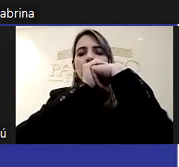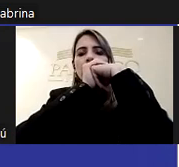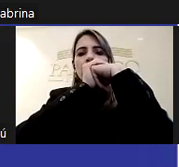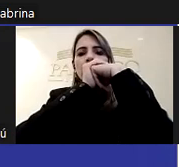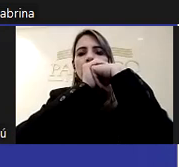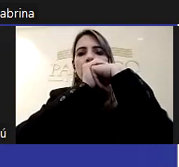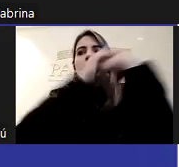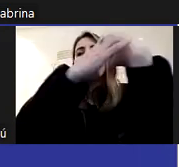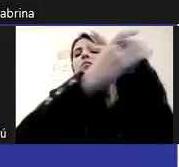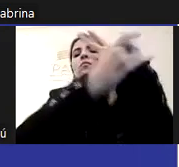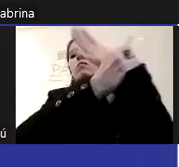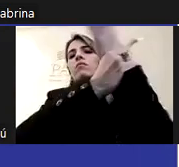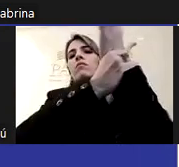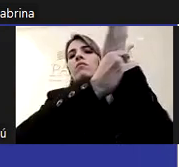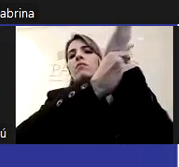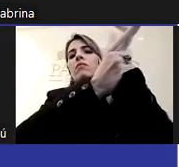Disfunção do desejo.